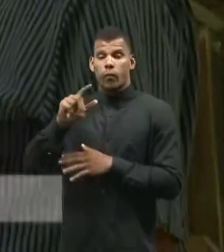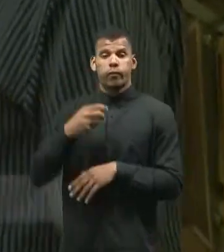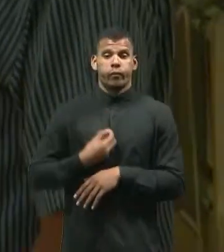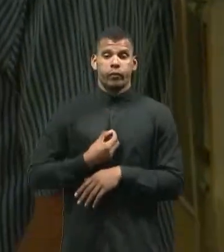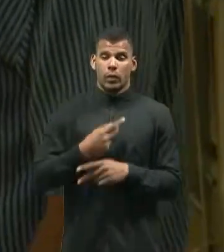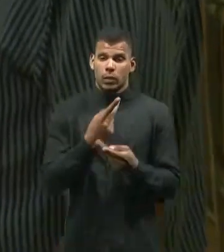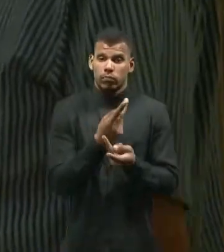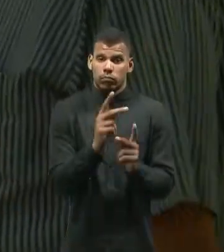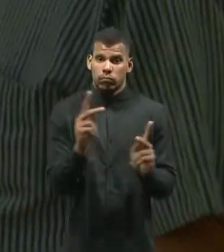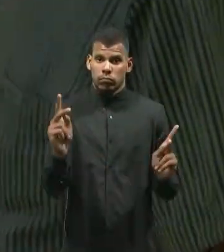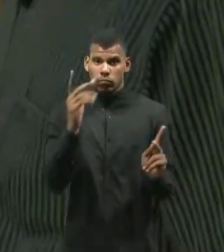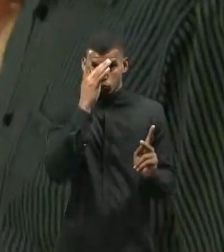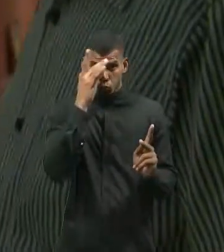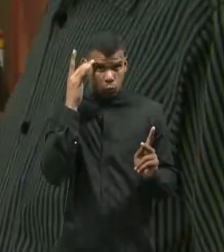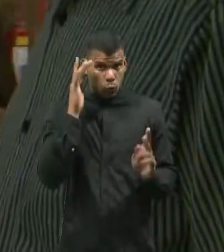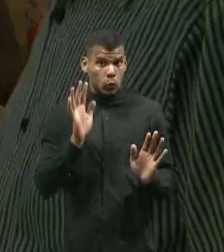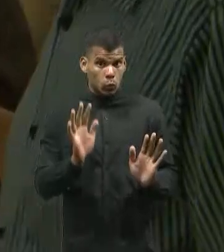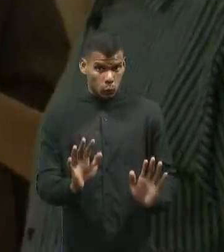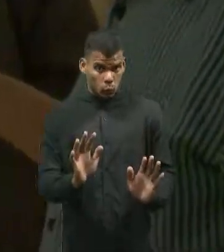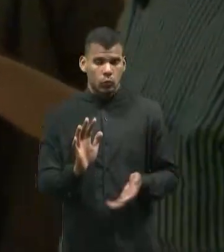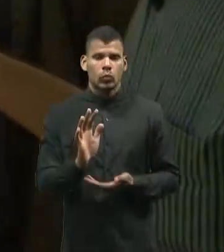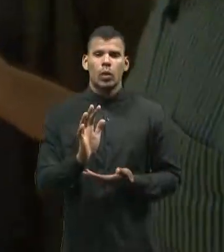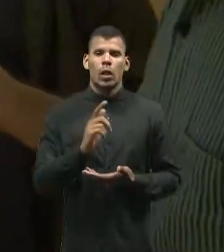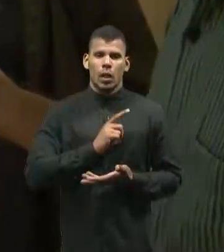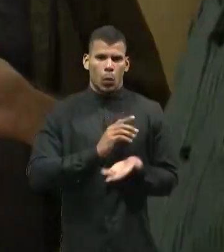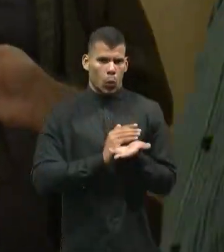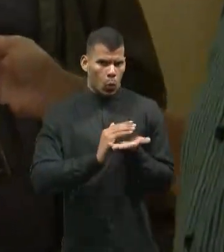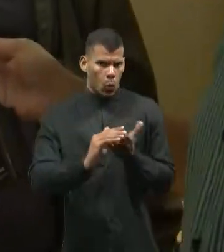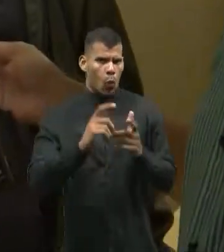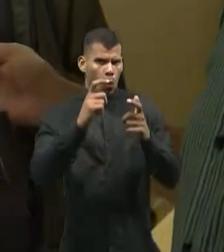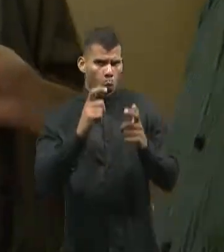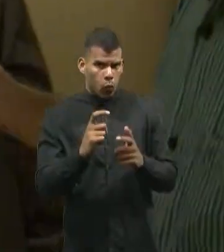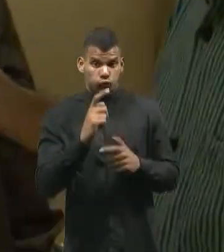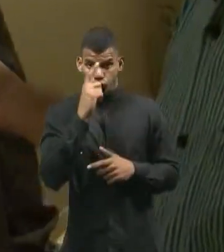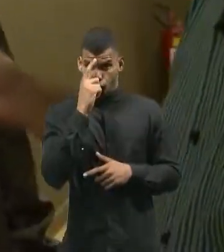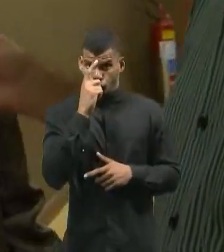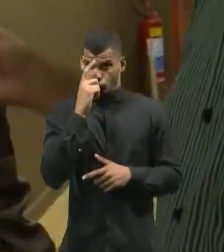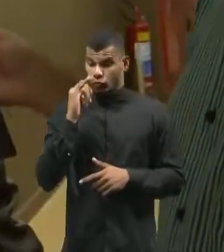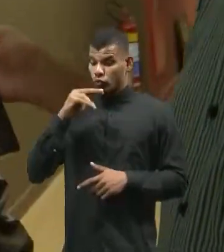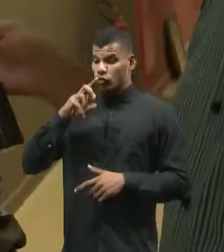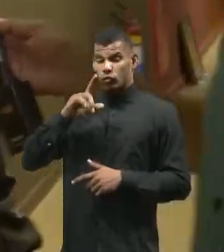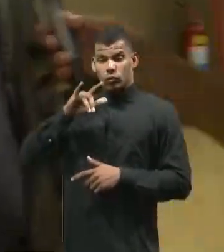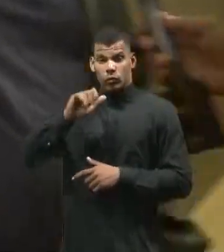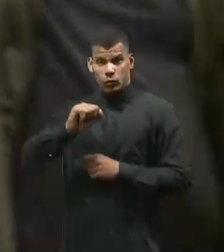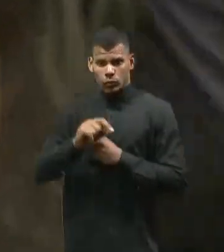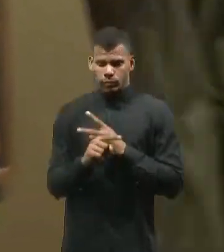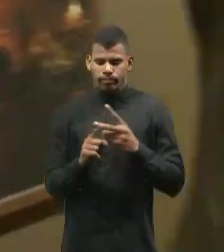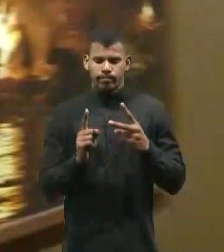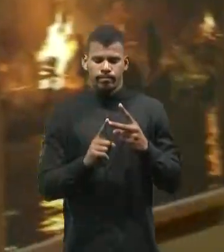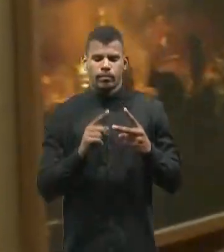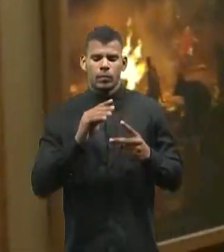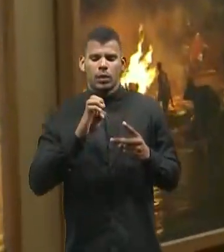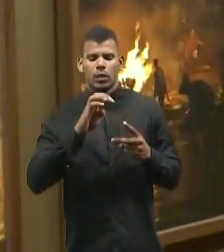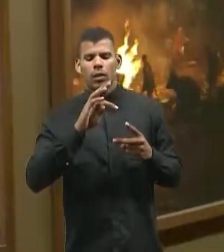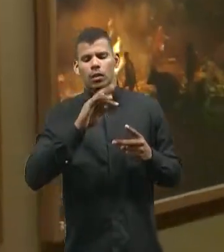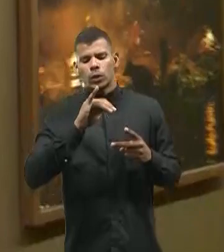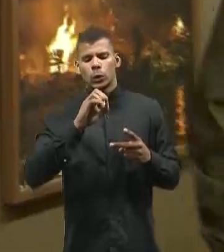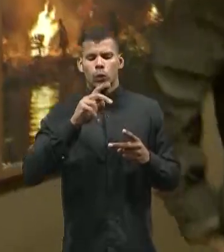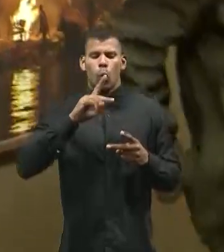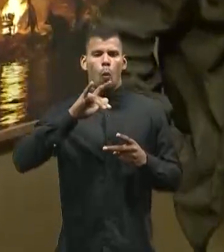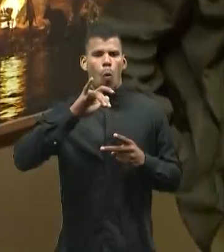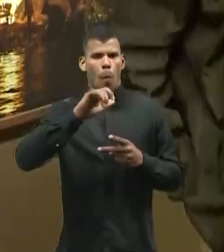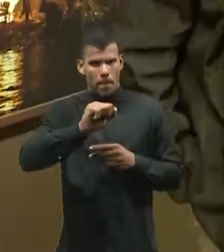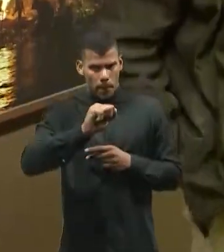pessoas. Então a gente tem uma parte grande que começa na Índia, os rituais da Índia, passa pela Etiópia e